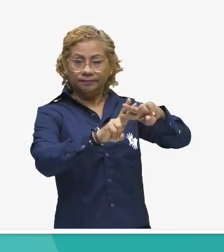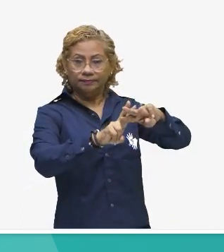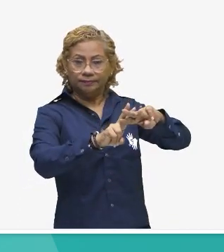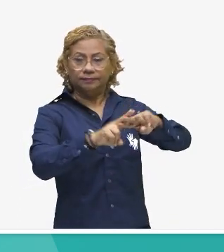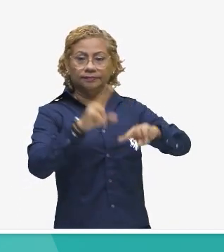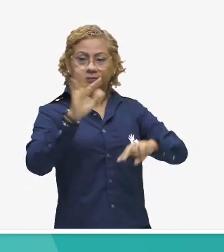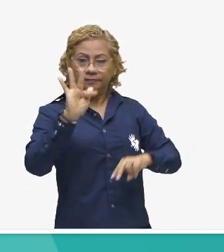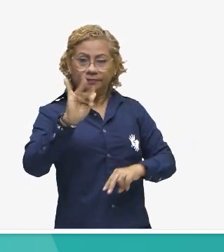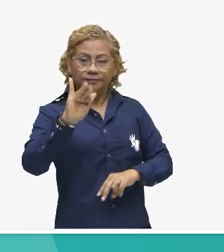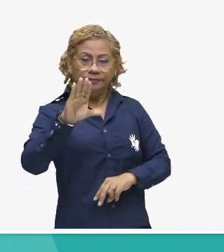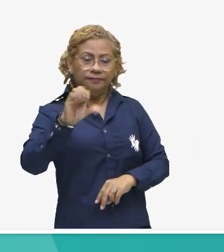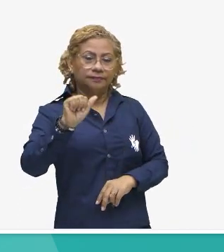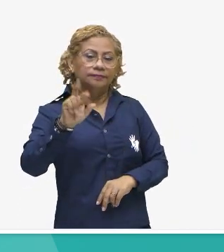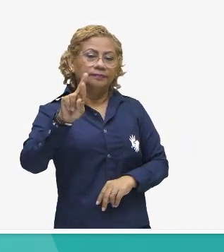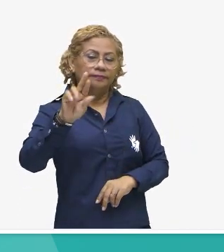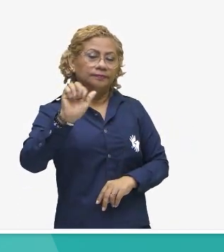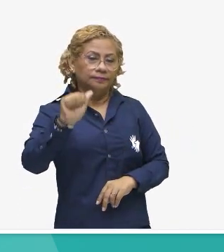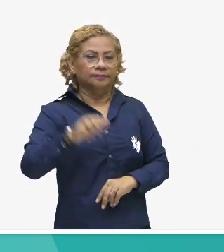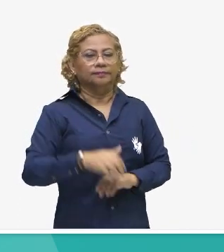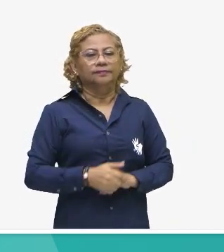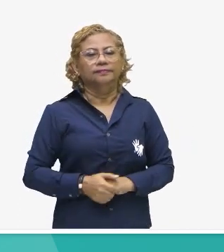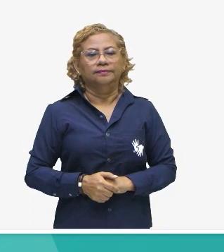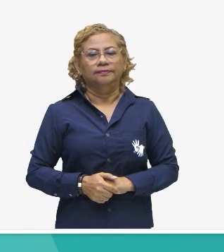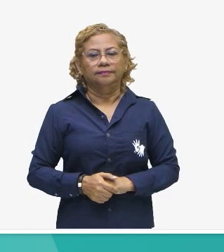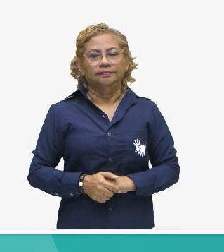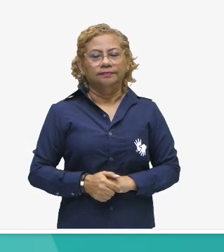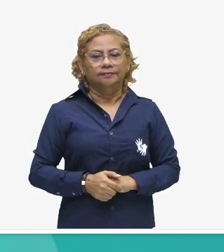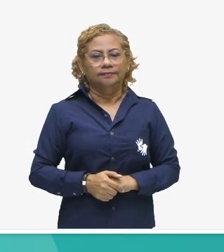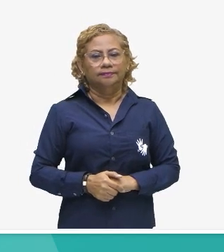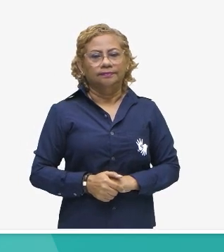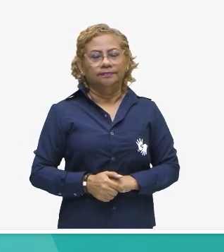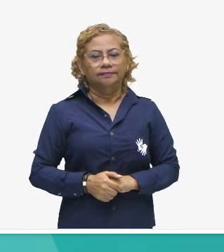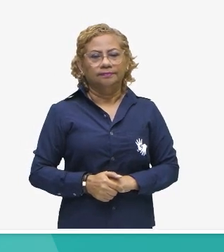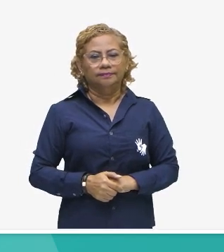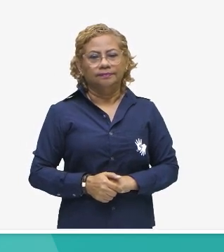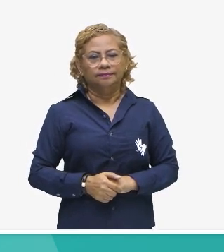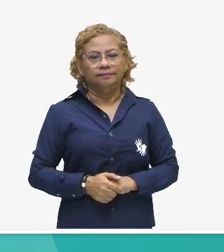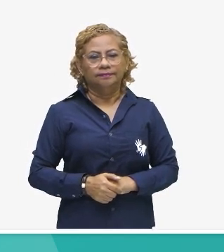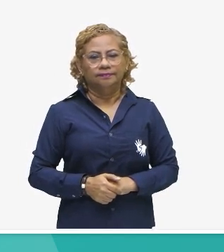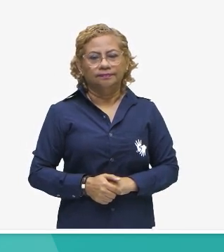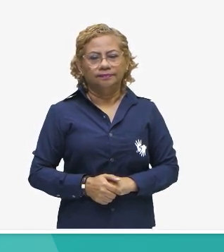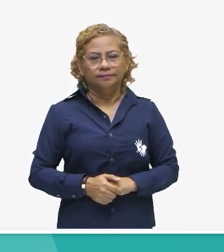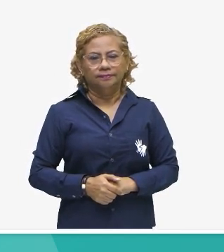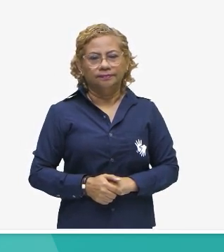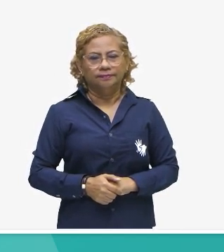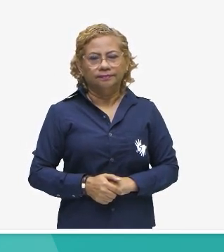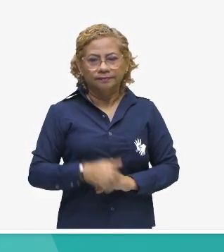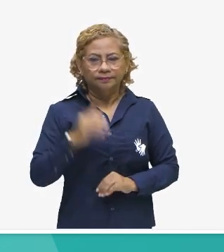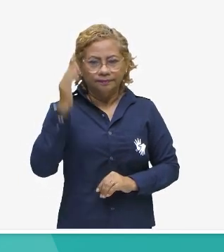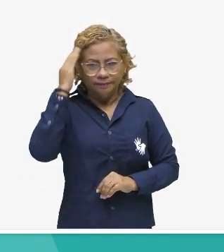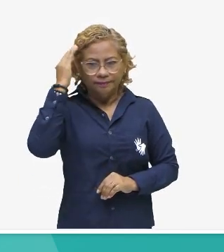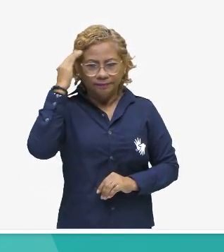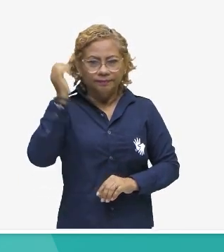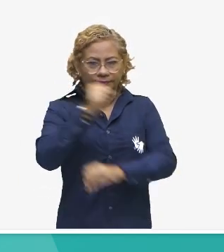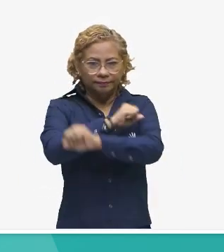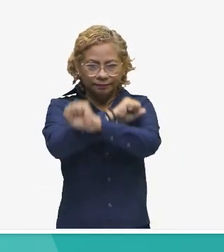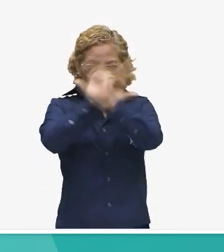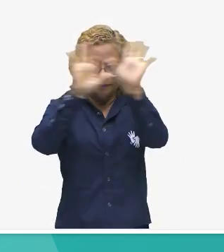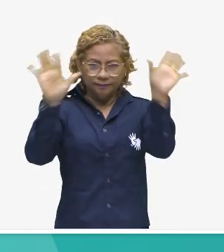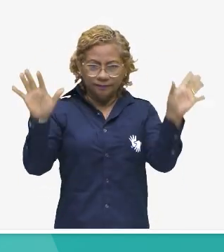preso, será expulso. Todos os atos, né, ainda irão acontecer